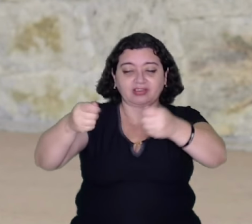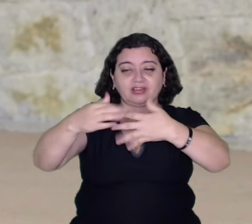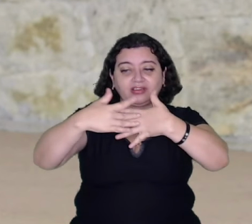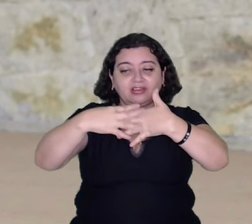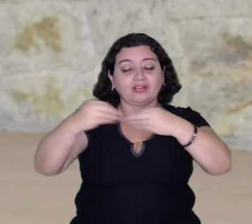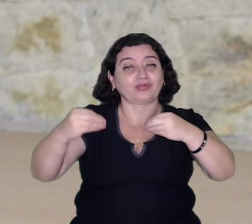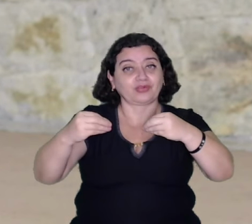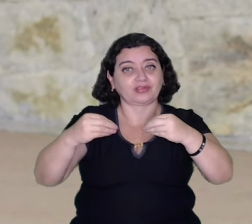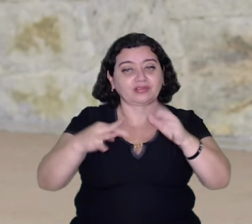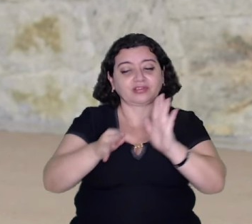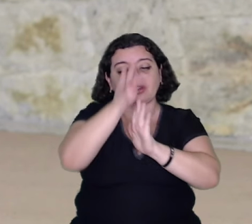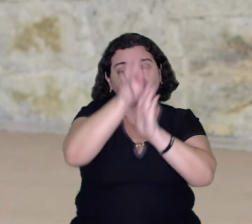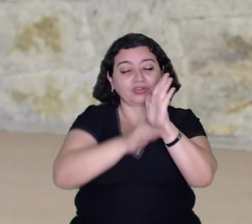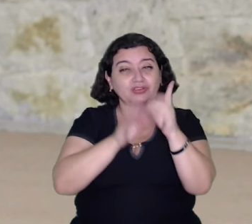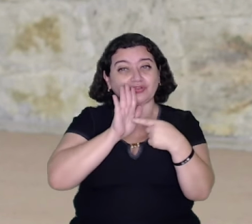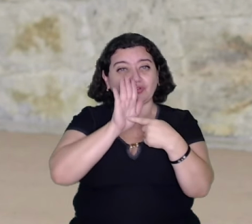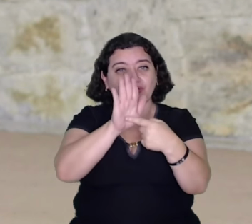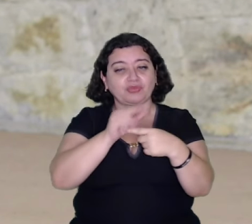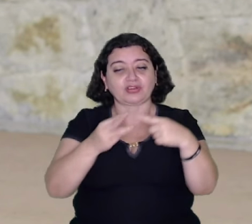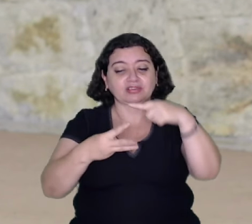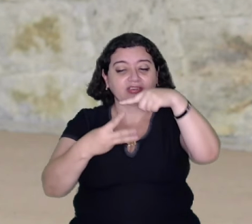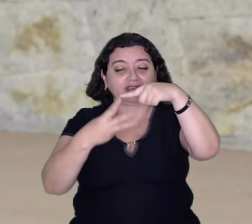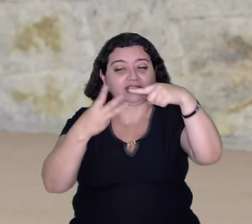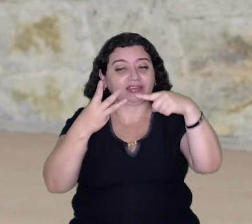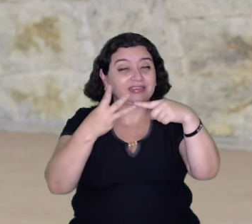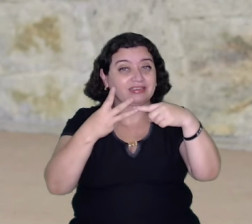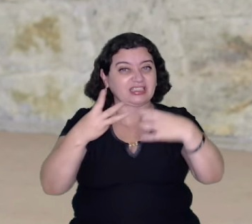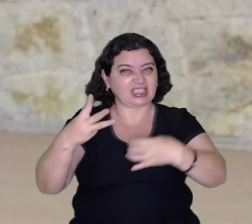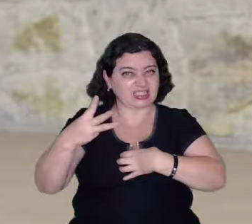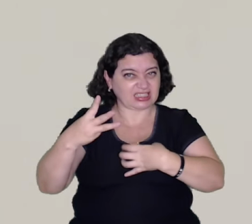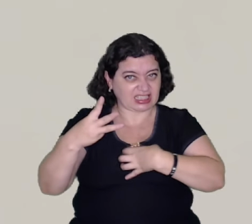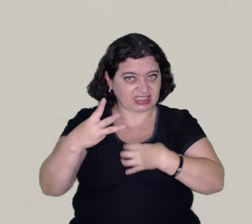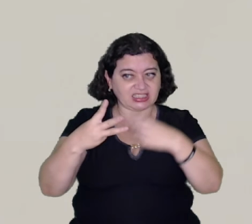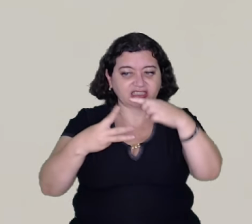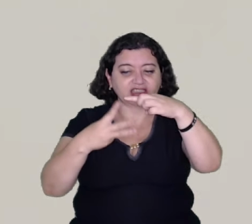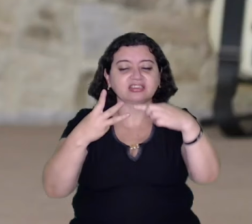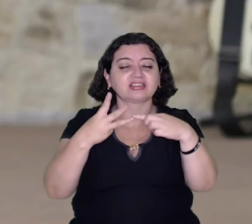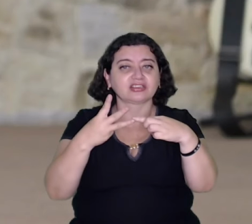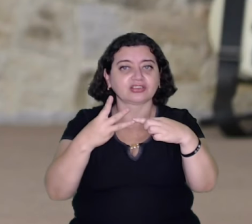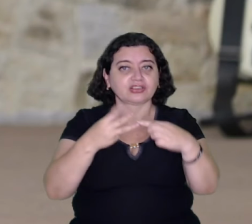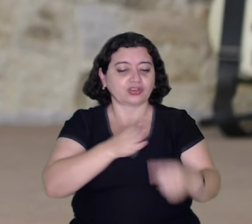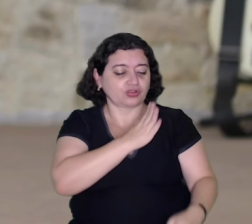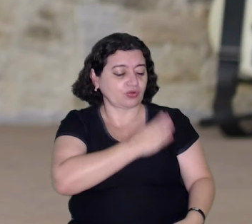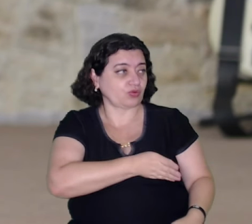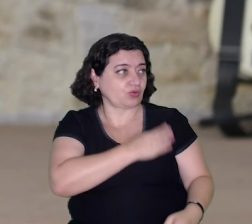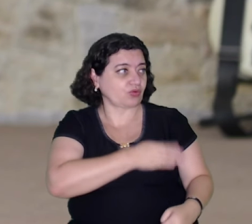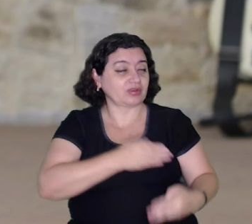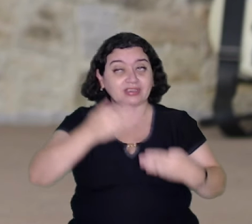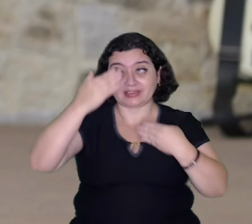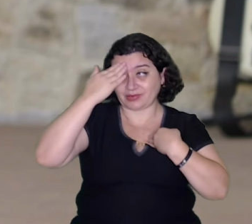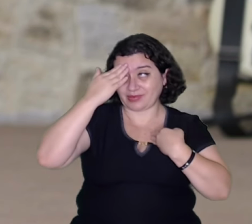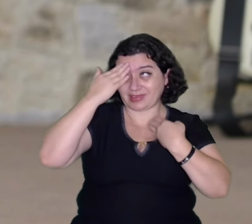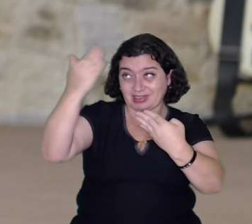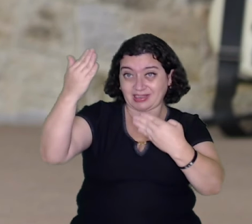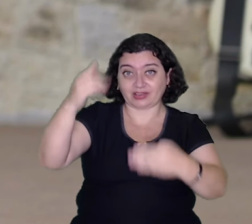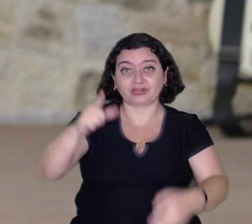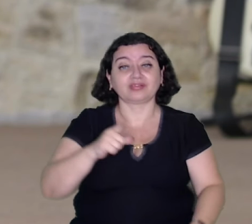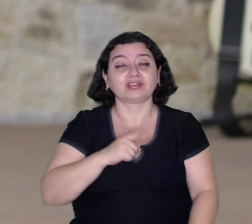É um texto que mostra 3 características que um coração grato tem.